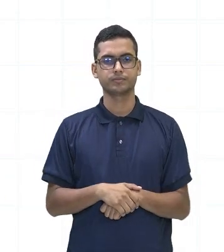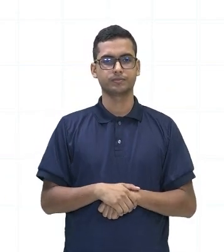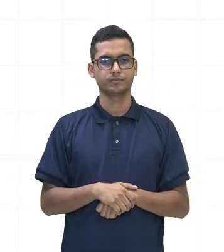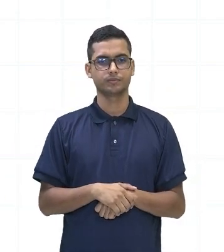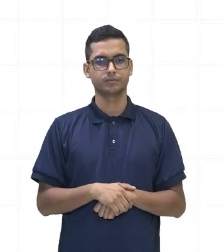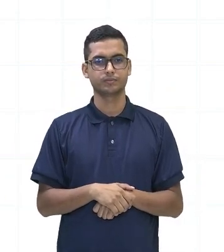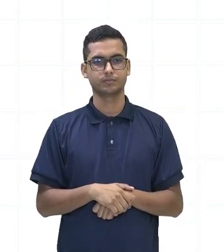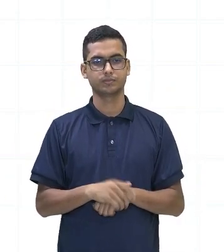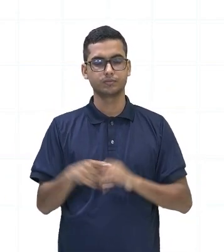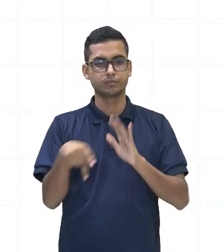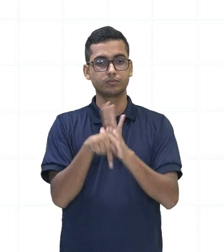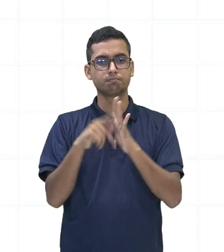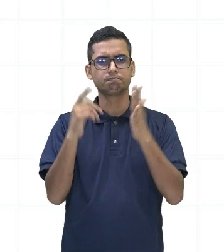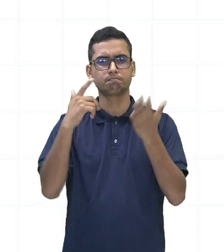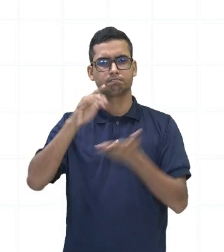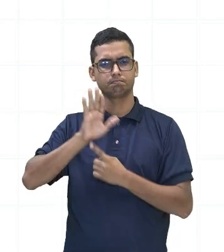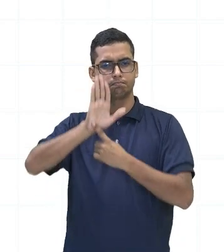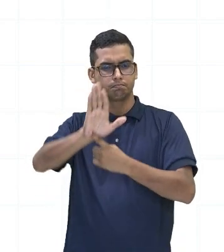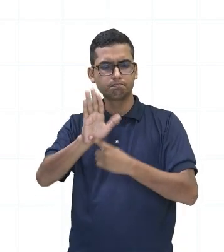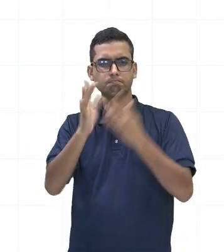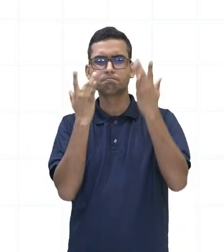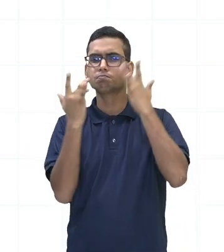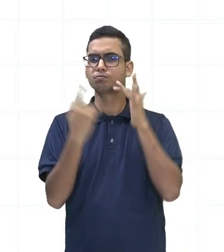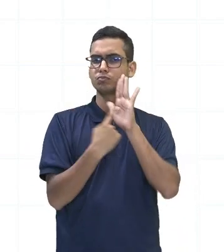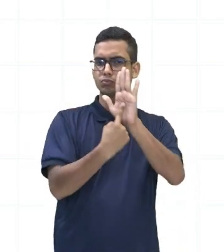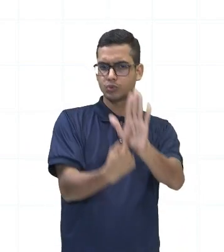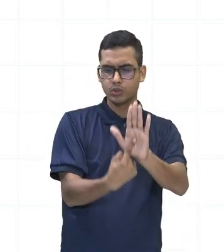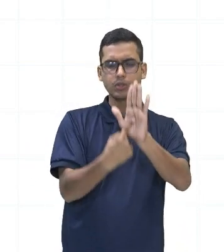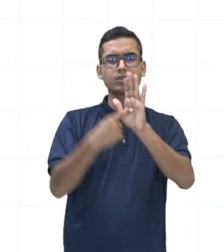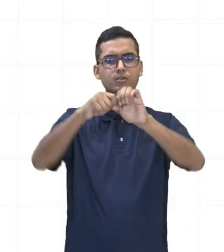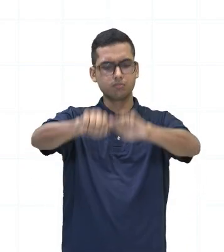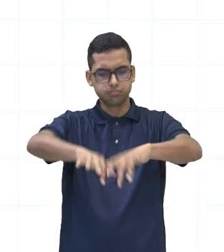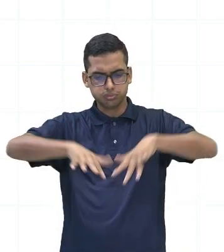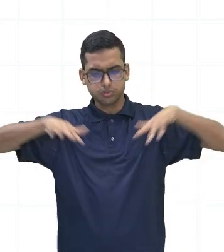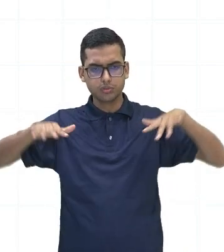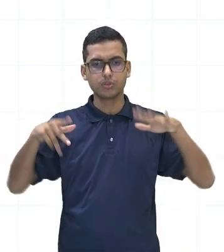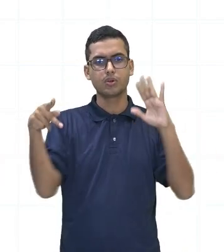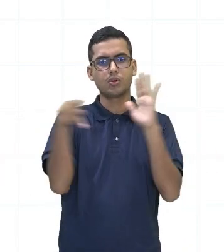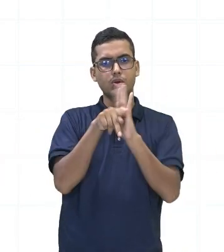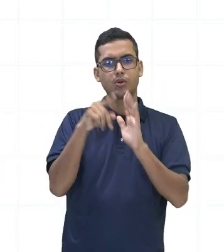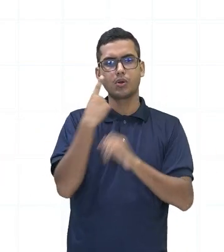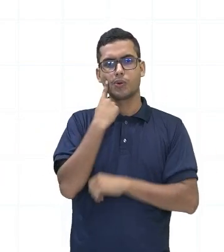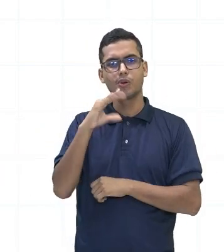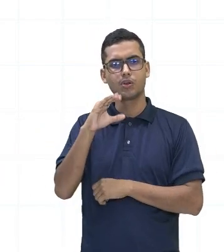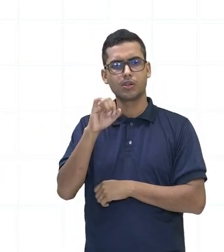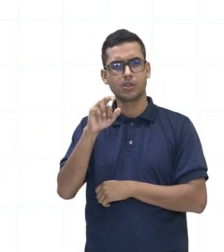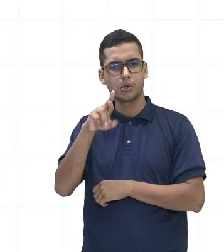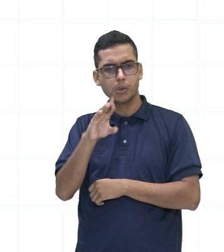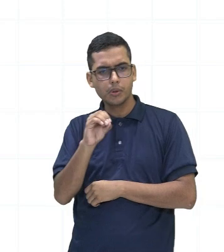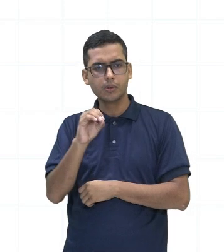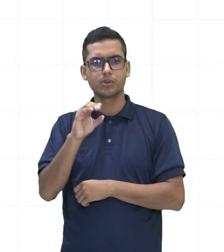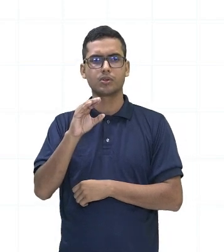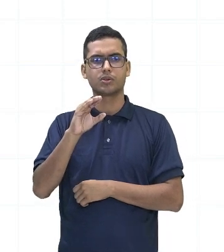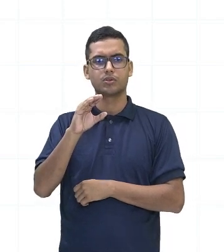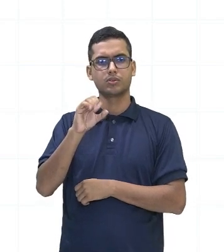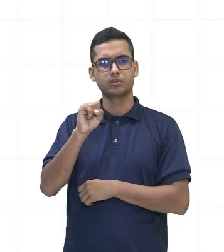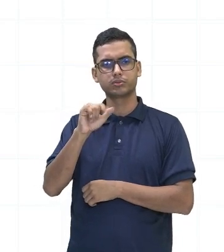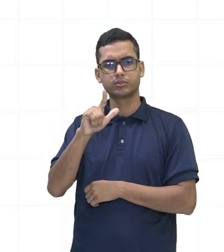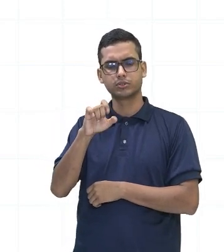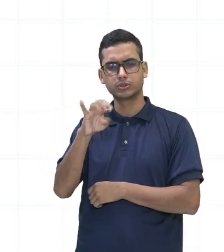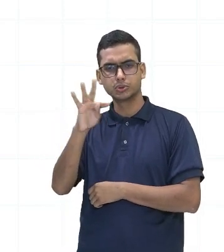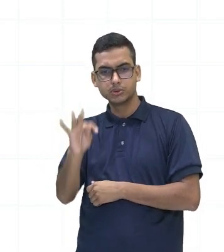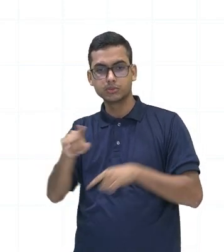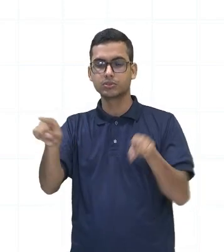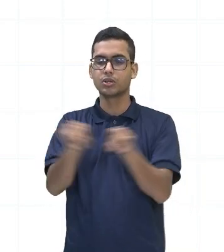e espetáculo. A gente vai ter aí as danças apresentadas, por exemplo, no Cirque du Soleil e a dança áurea. A